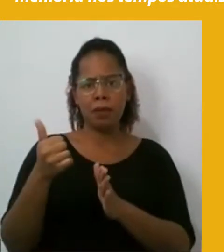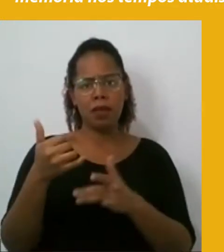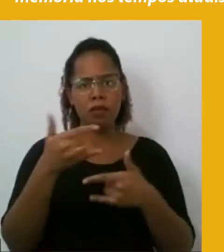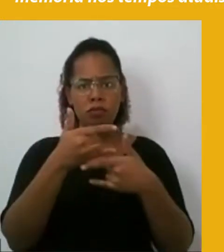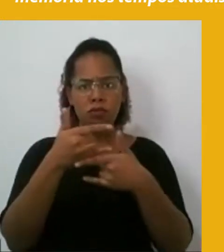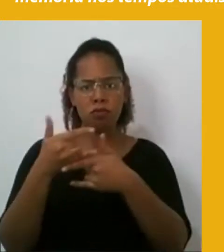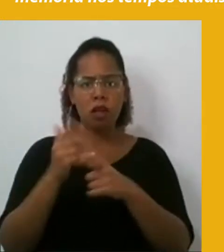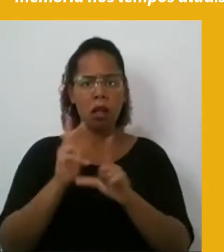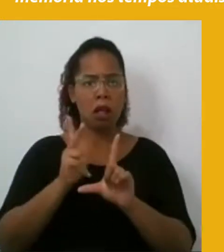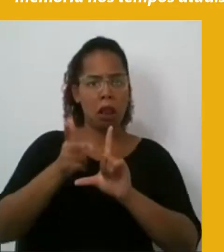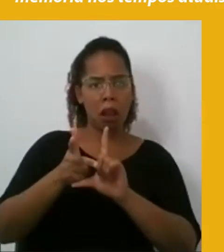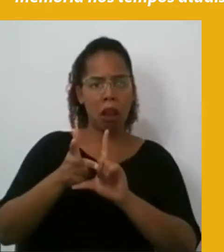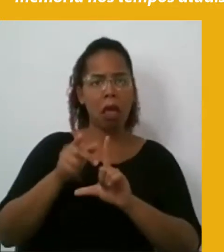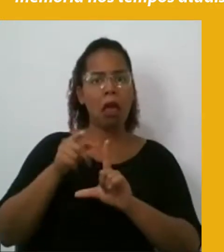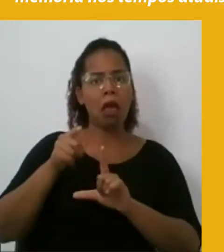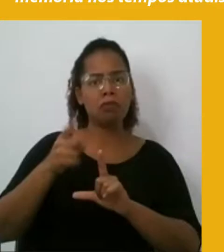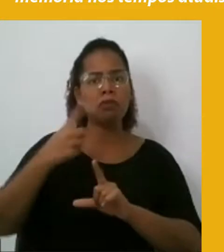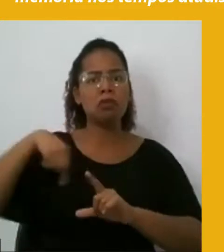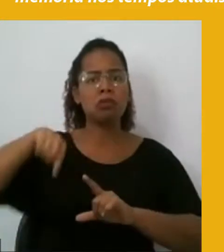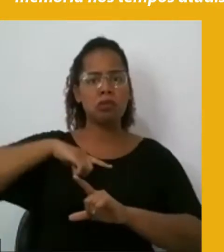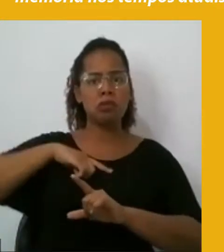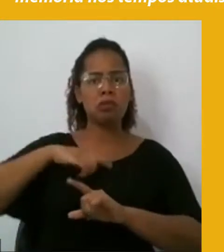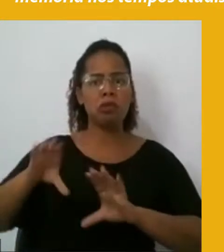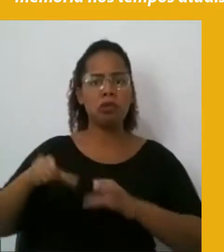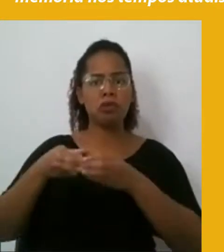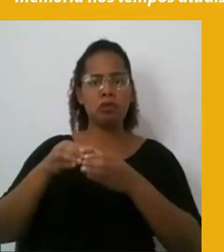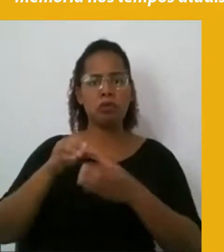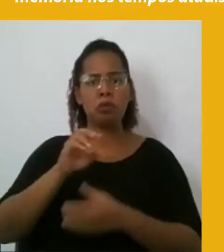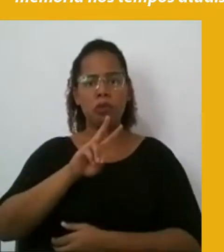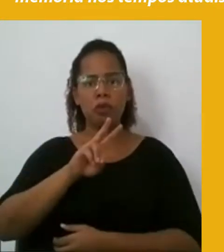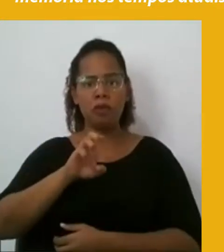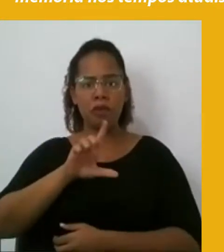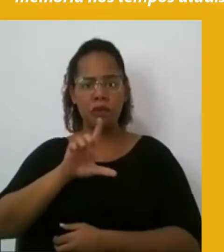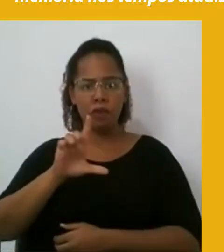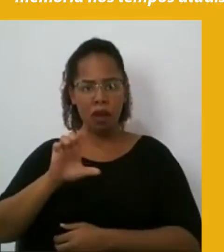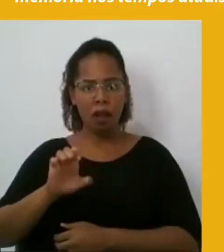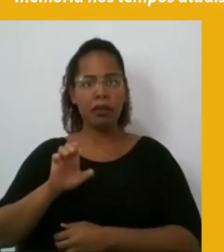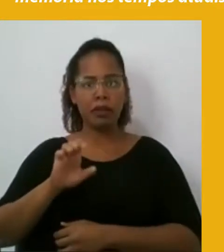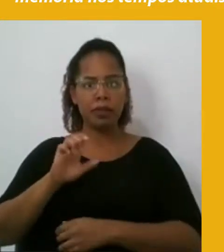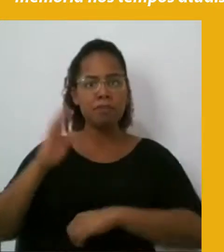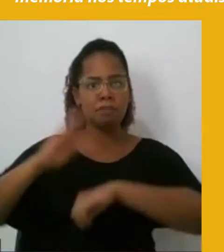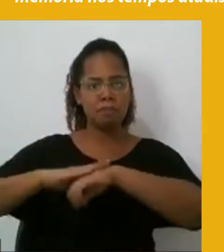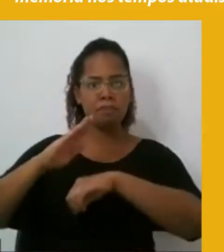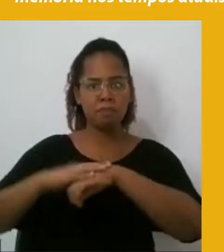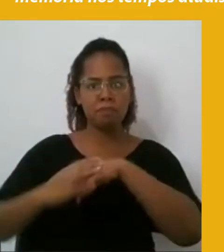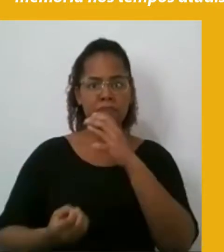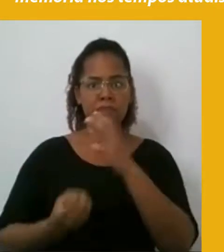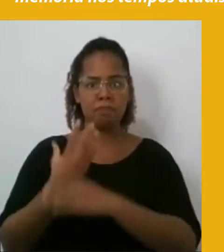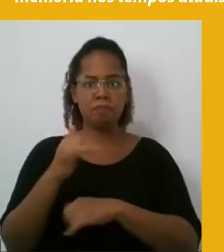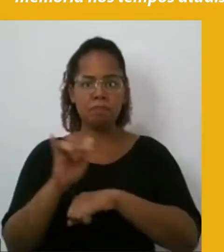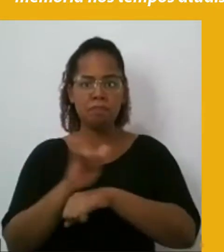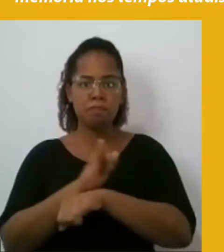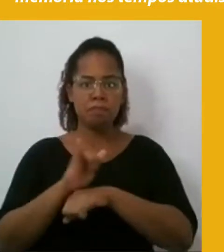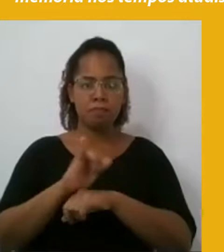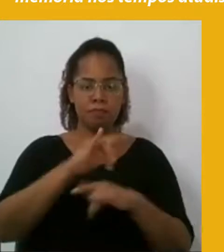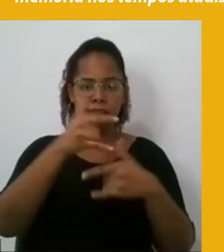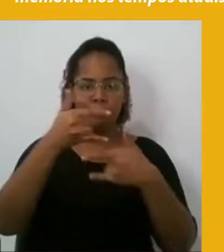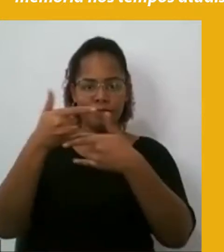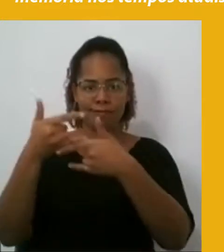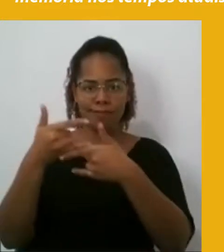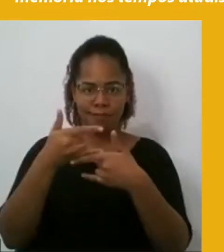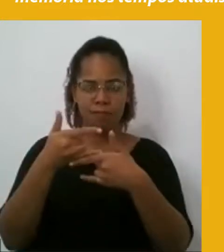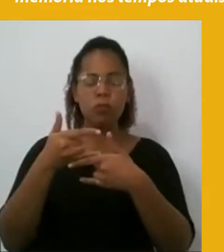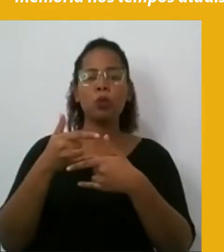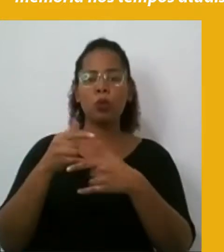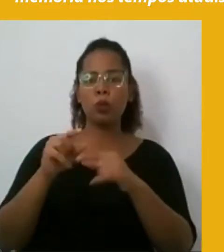desenvolvido pela Vale, por meio do seu Instituto Cultural Vale, recém-criado. O Instituto Cultural Vale, ele foi criado